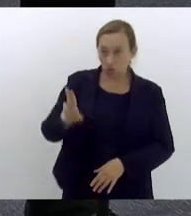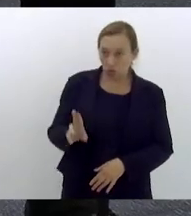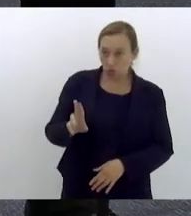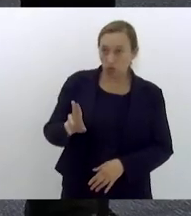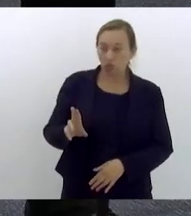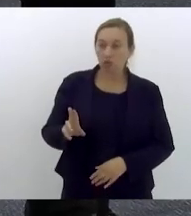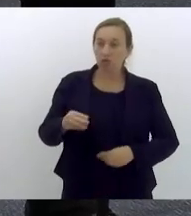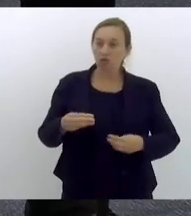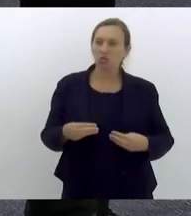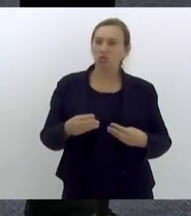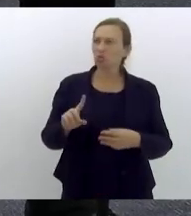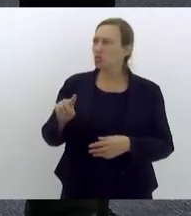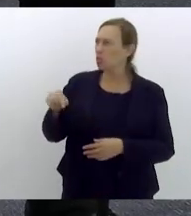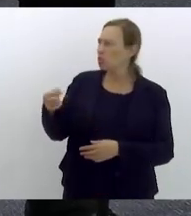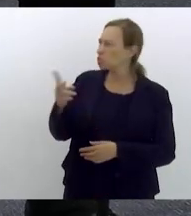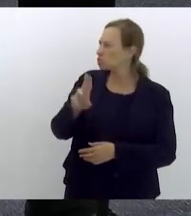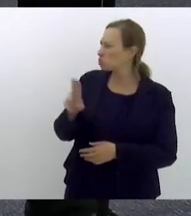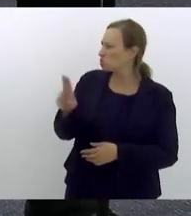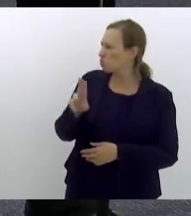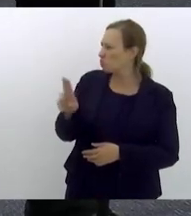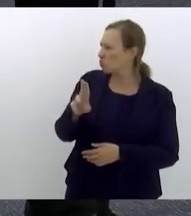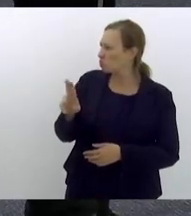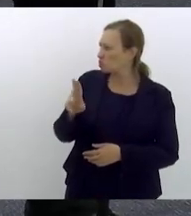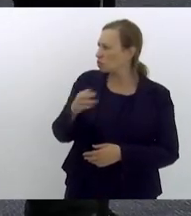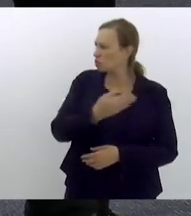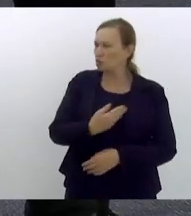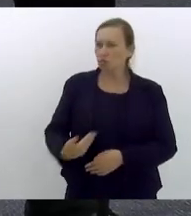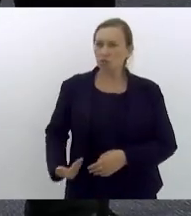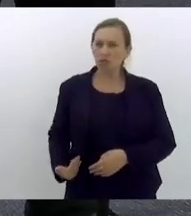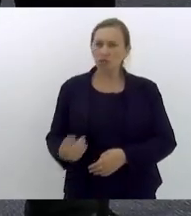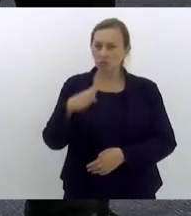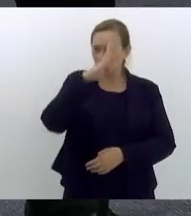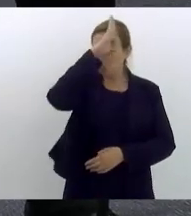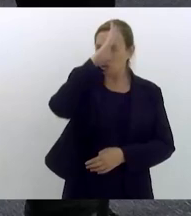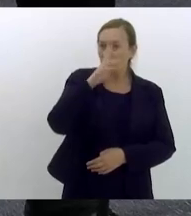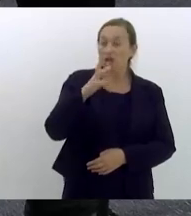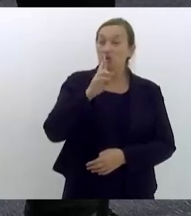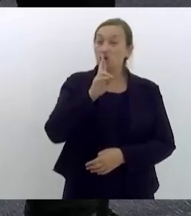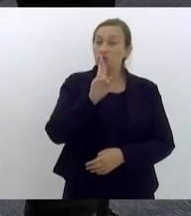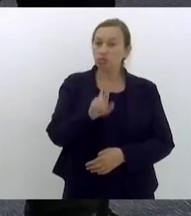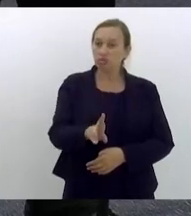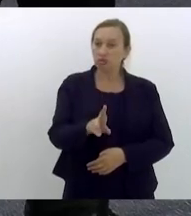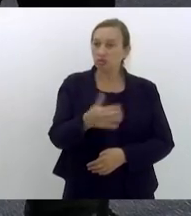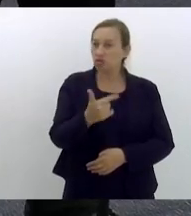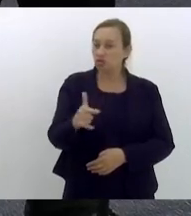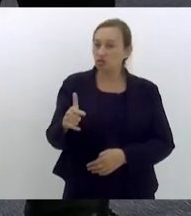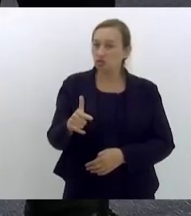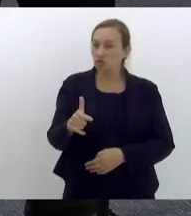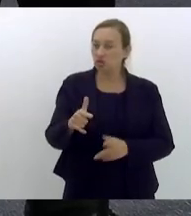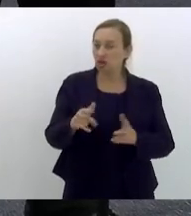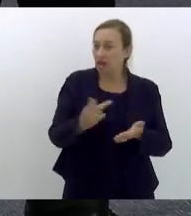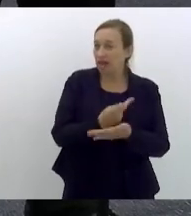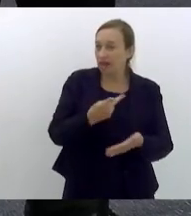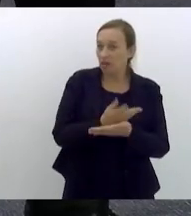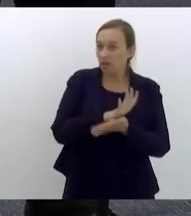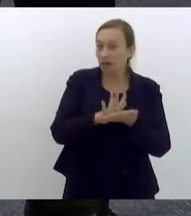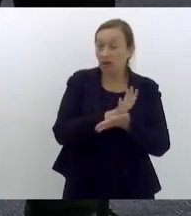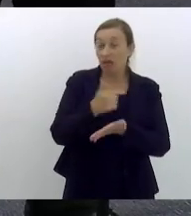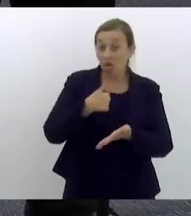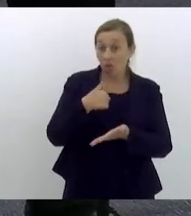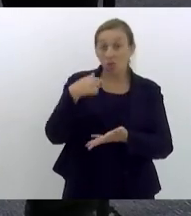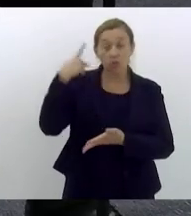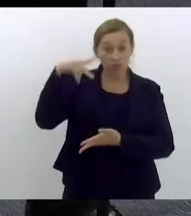assistência social na época tinha outro nome né o governo bolsonaro respondeu a ele que não tinha nenhum tipo de regularidade eu como vereador